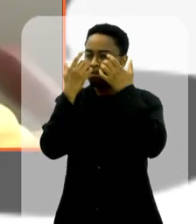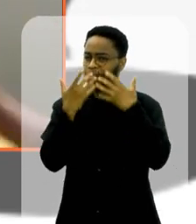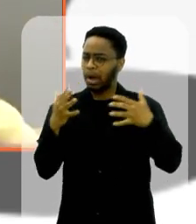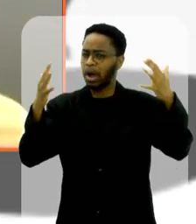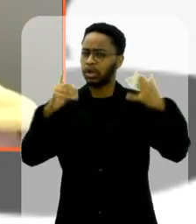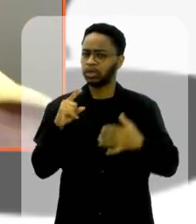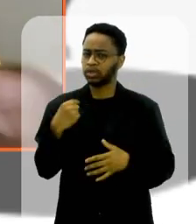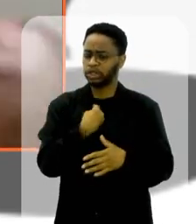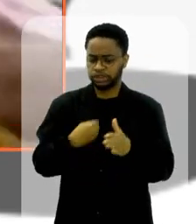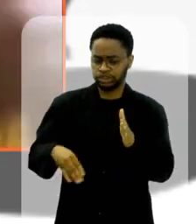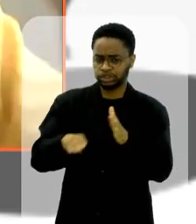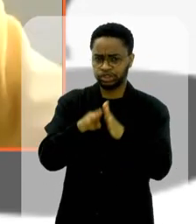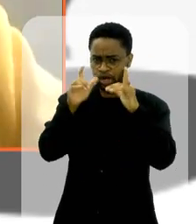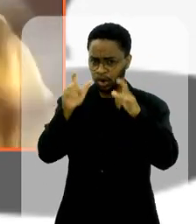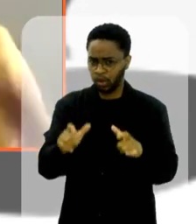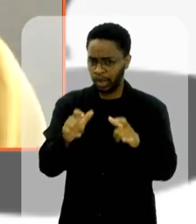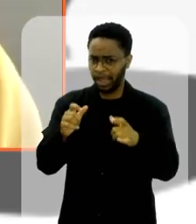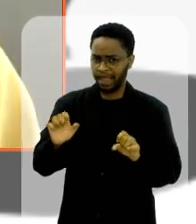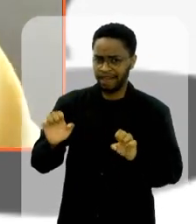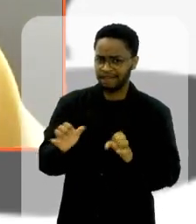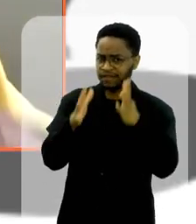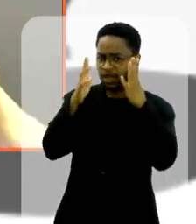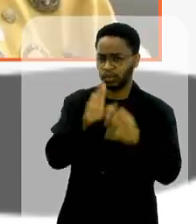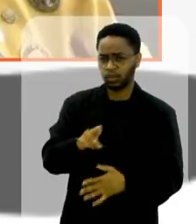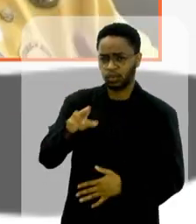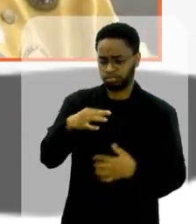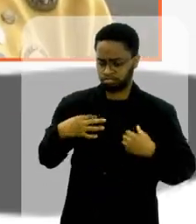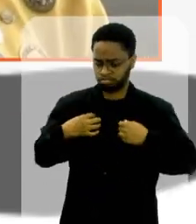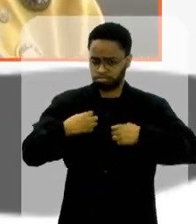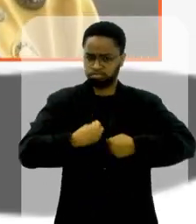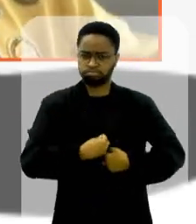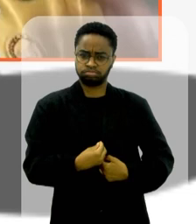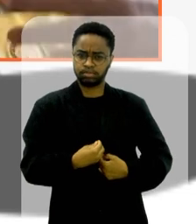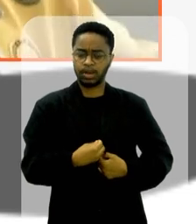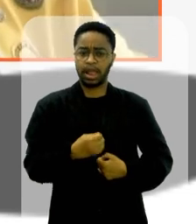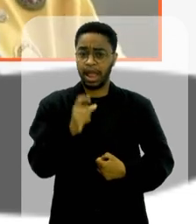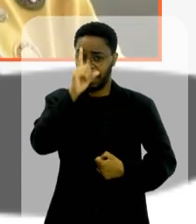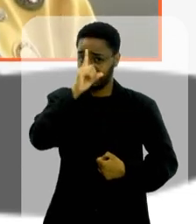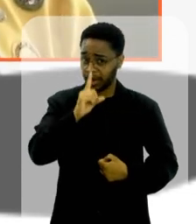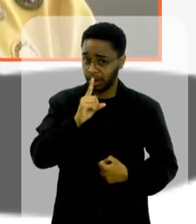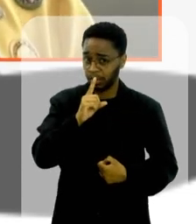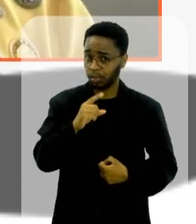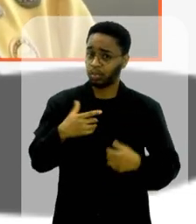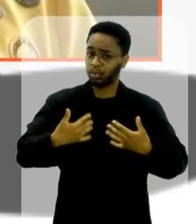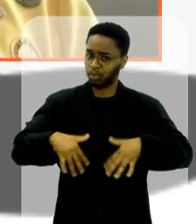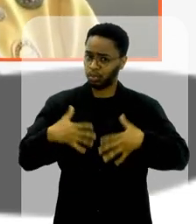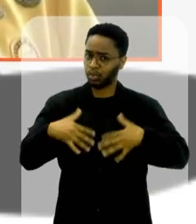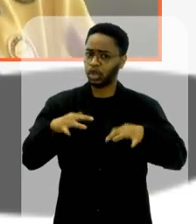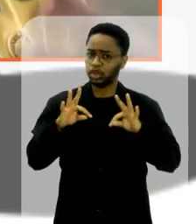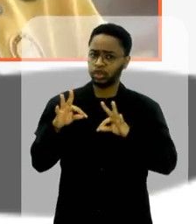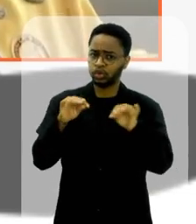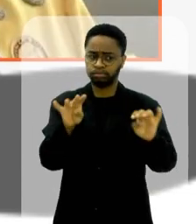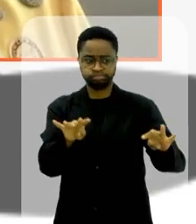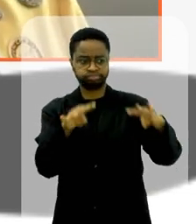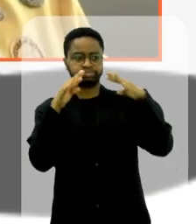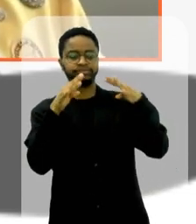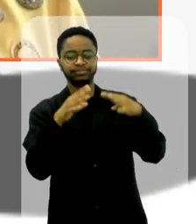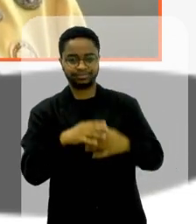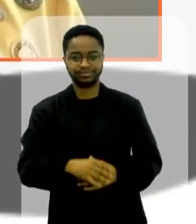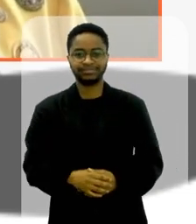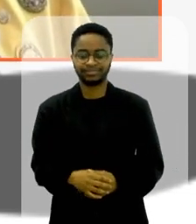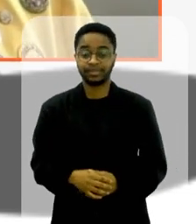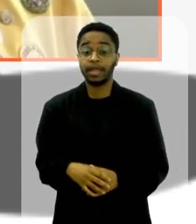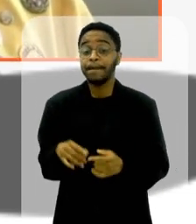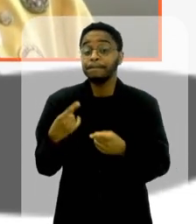impacto, hein? Na hora que a gente chega nos eventos de fardão amarelinho, todo mundo fica